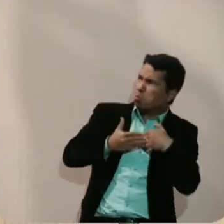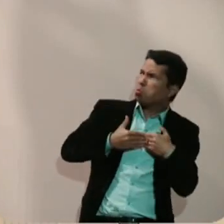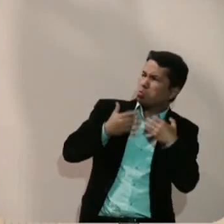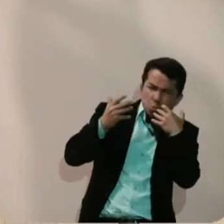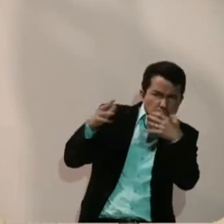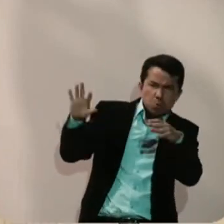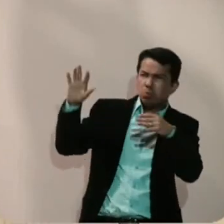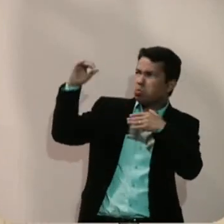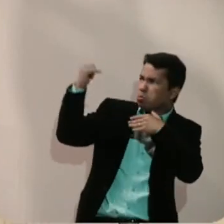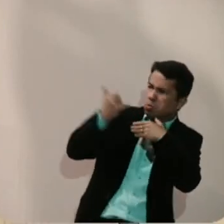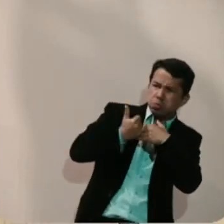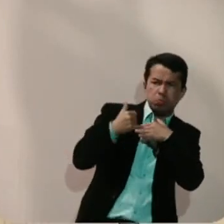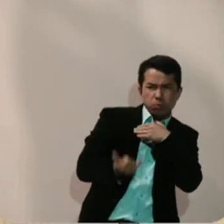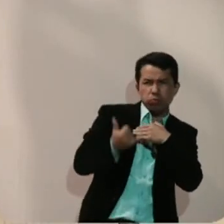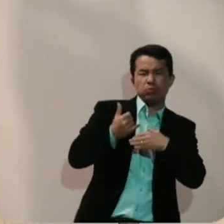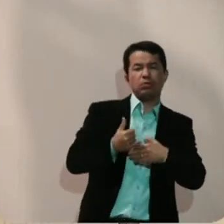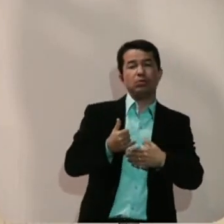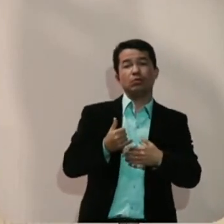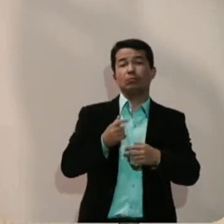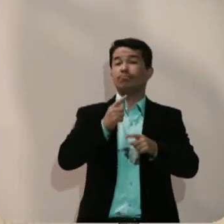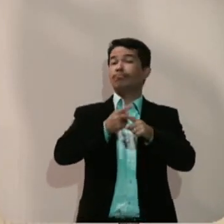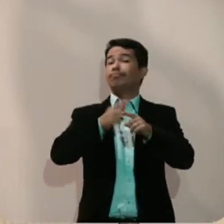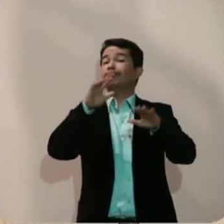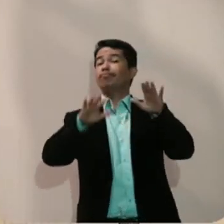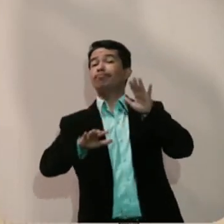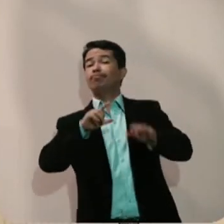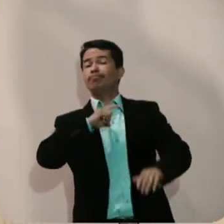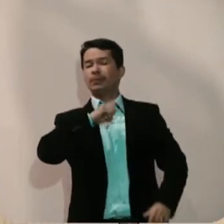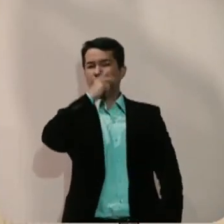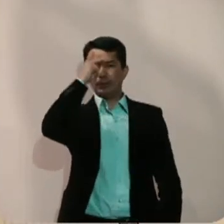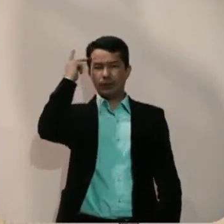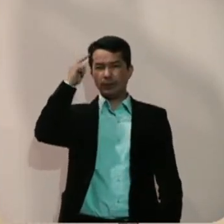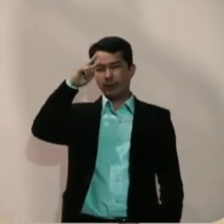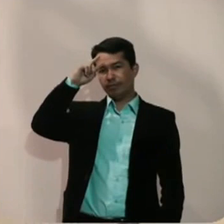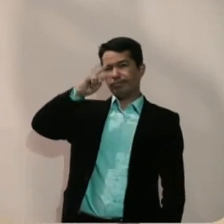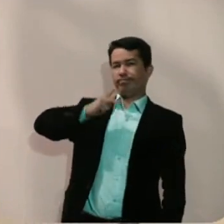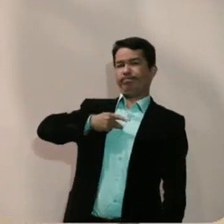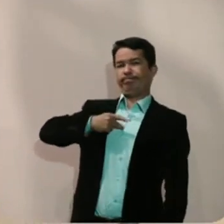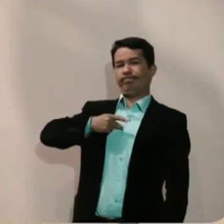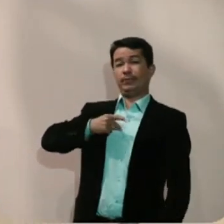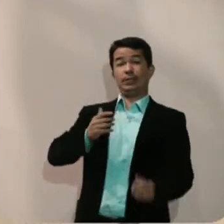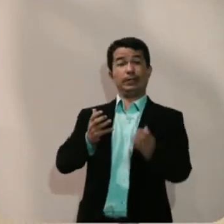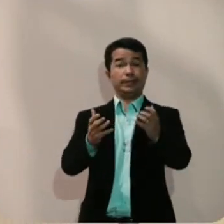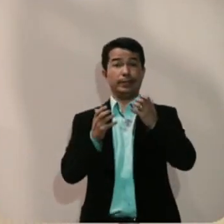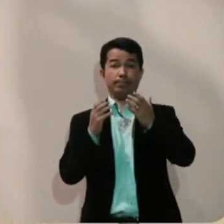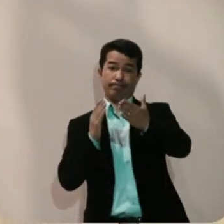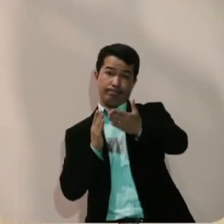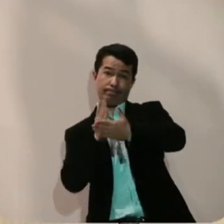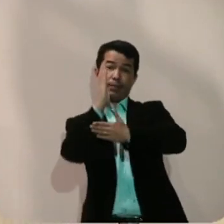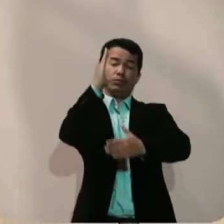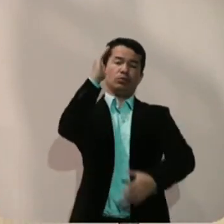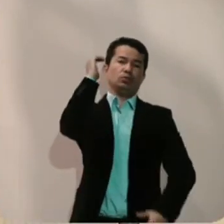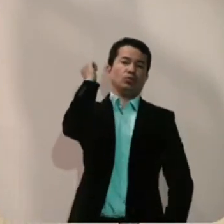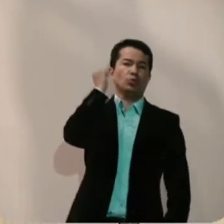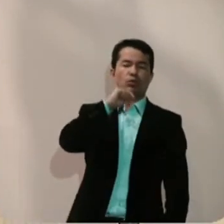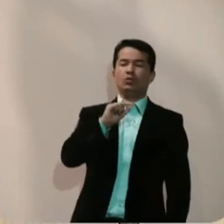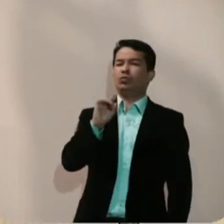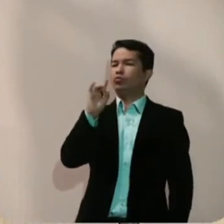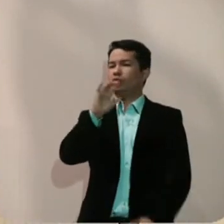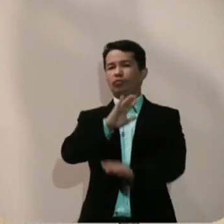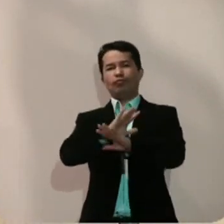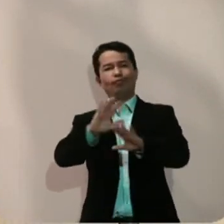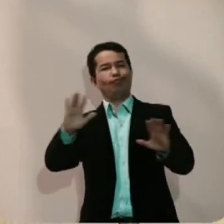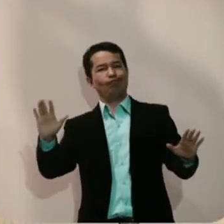de sucesso. Mas sabe o que é pior? É que, como lá na parábola que Jesus